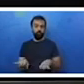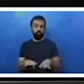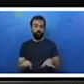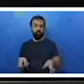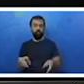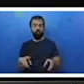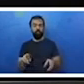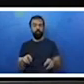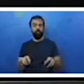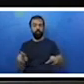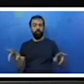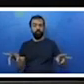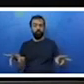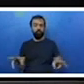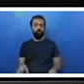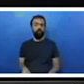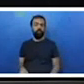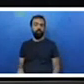prática.